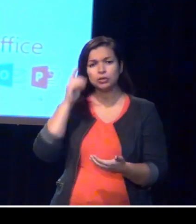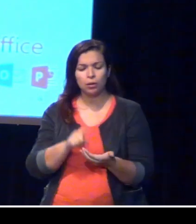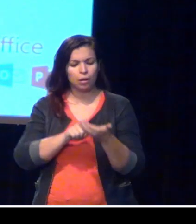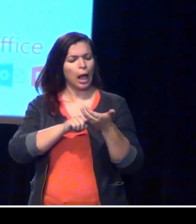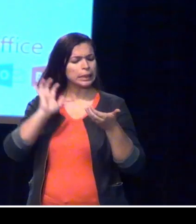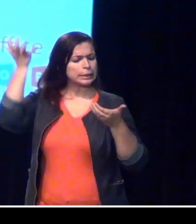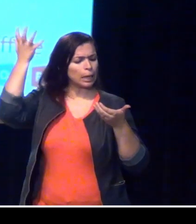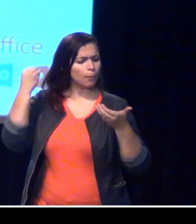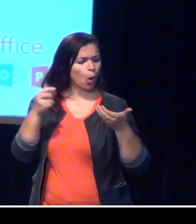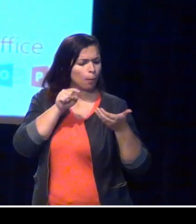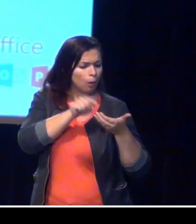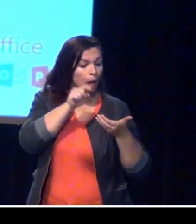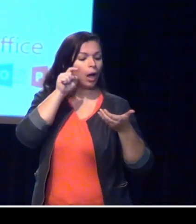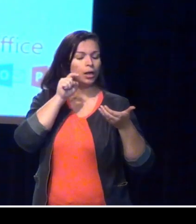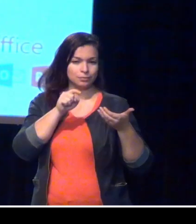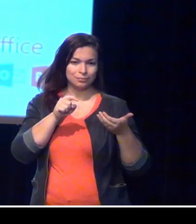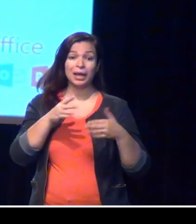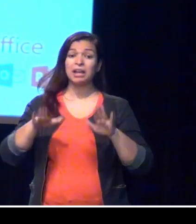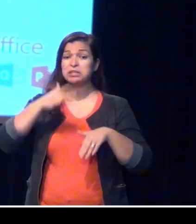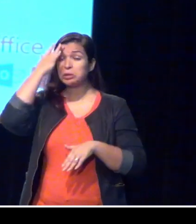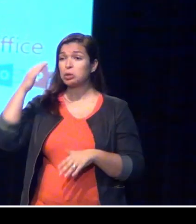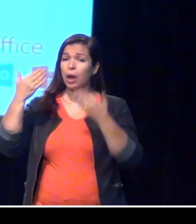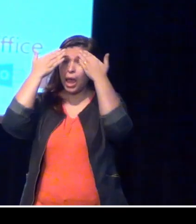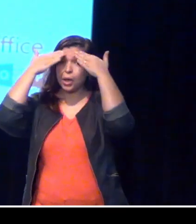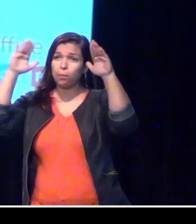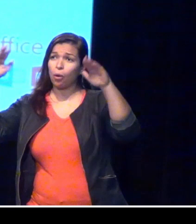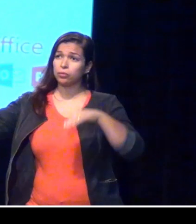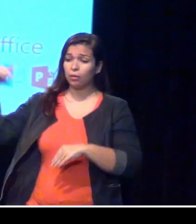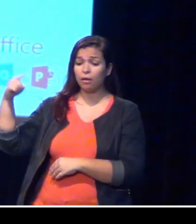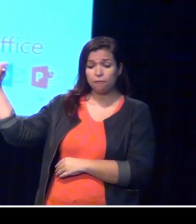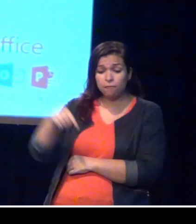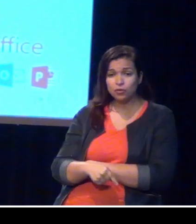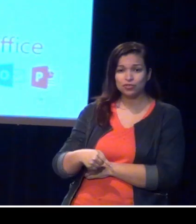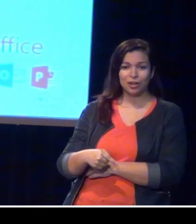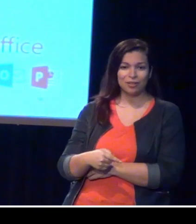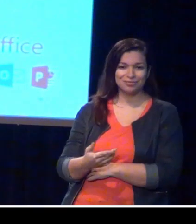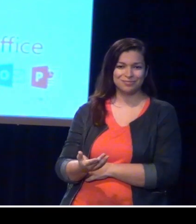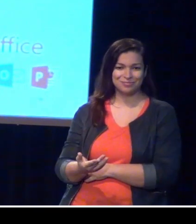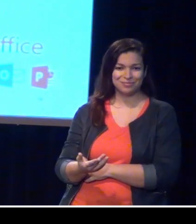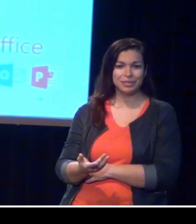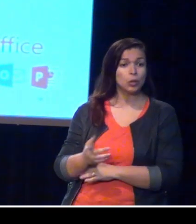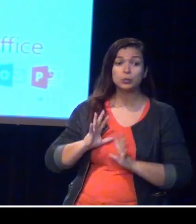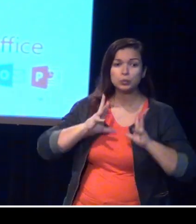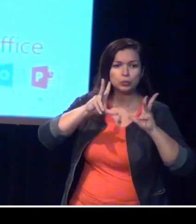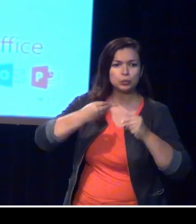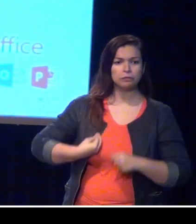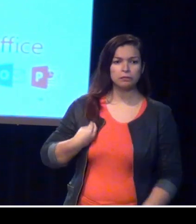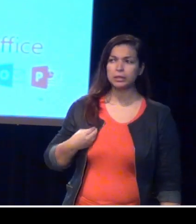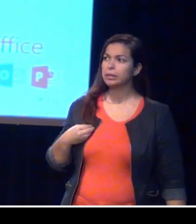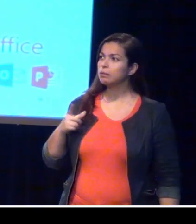tempo, sair do aeroporto para cá. Então, nossa vida ela é permeada pelas